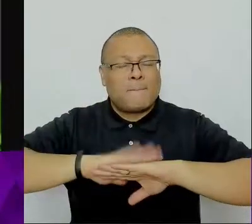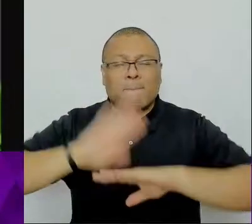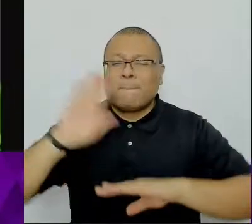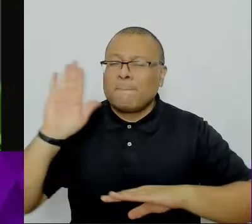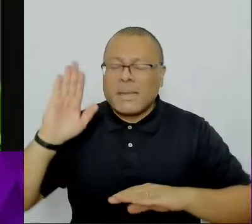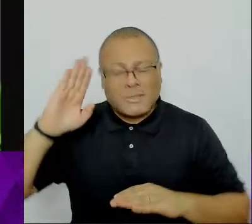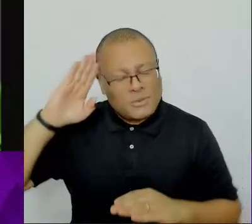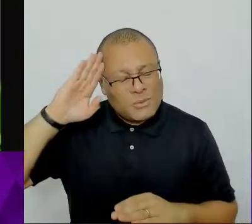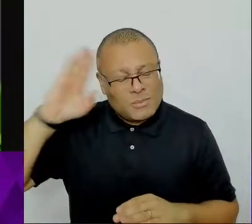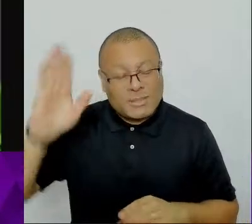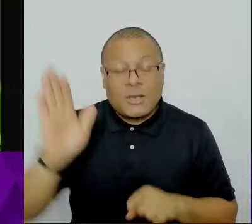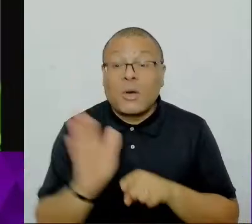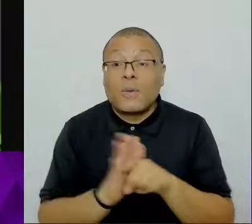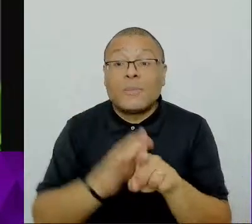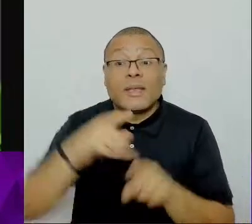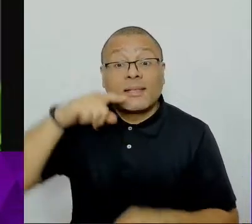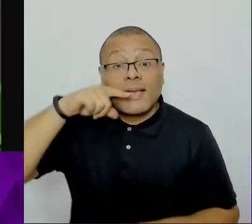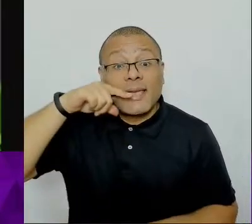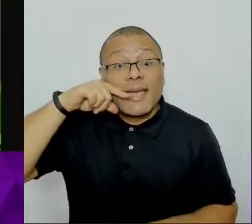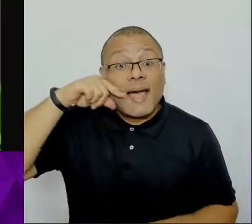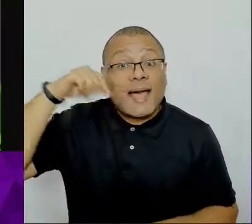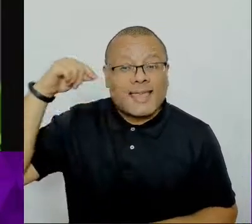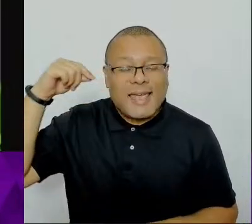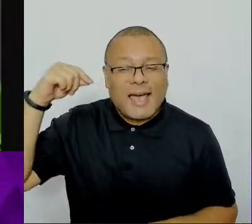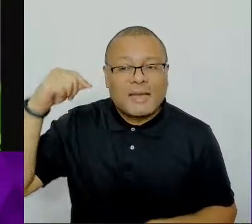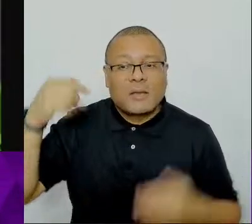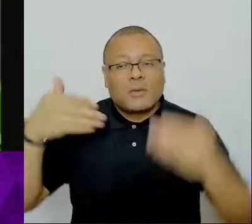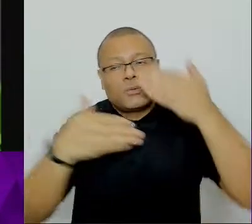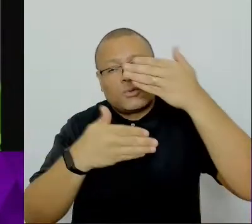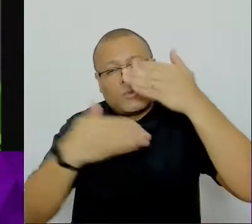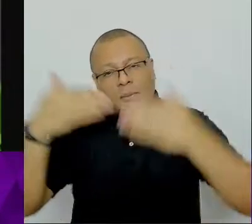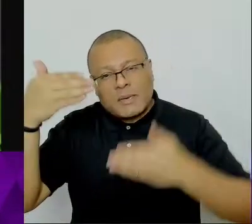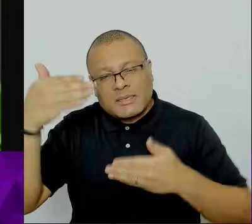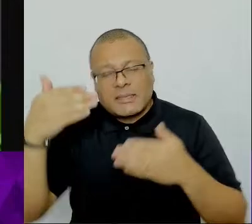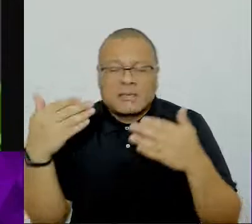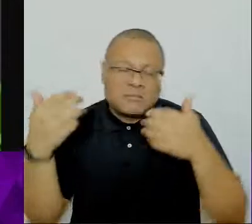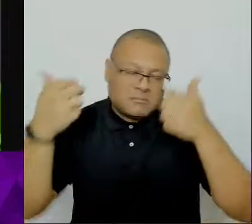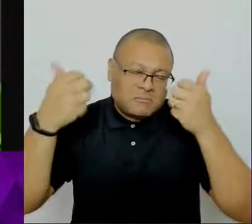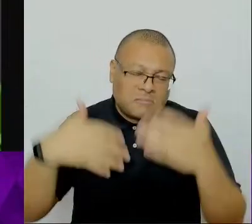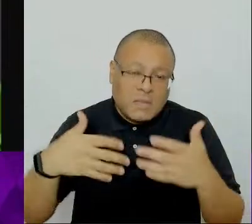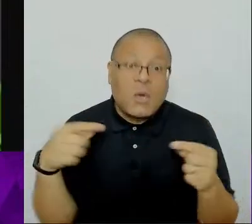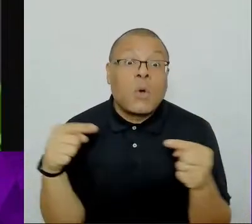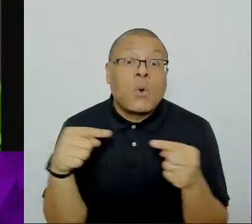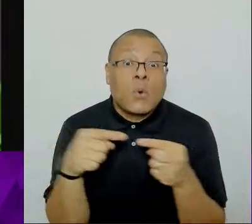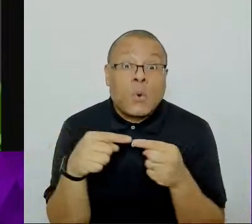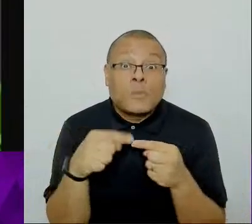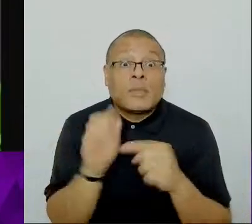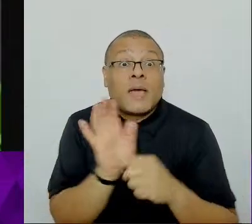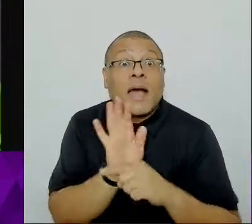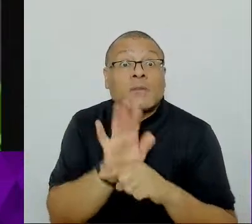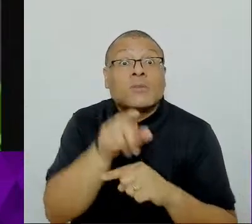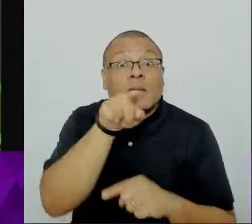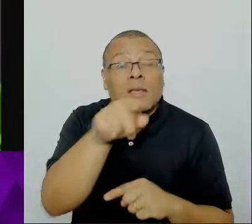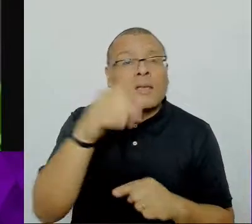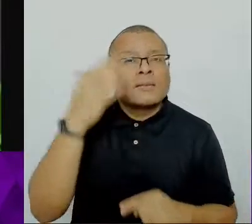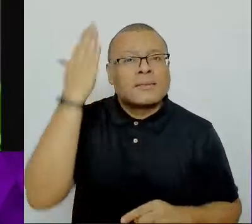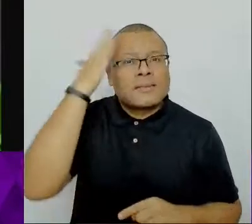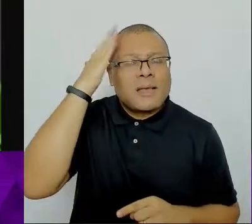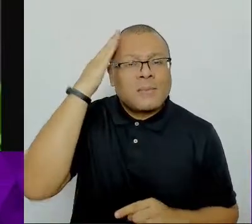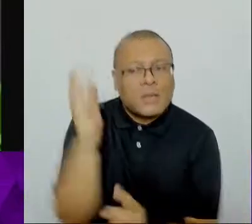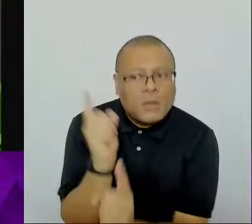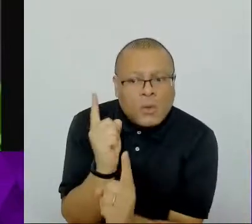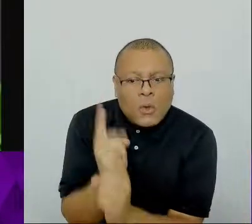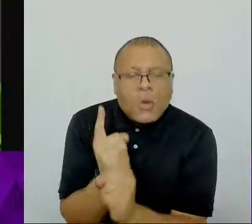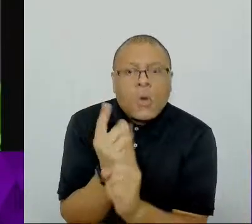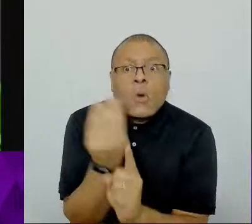a pergunta da Yara sobre as apresentações e tudo mais, eu acho que é dar o caminho para vocês de